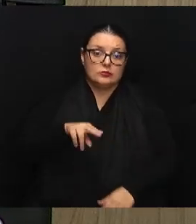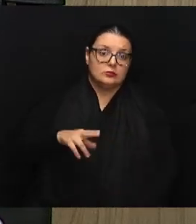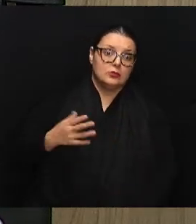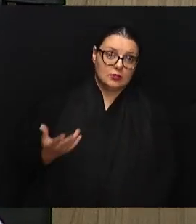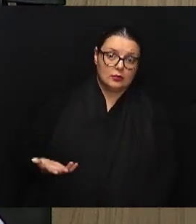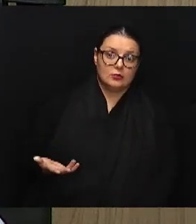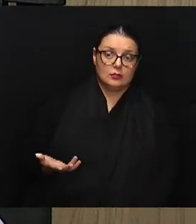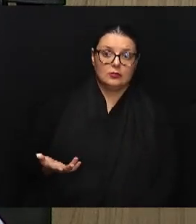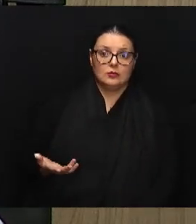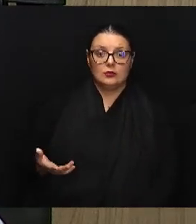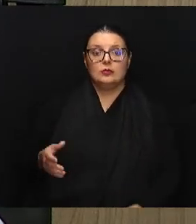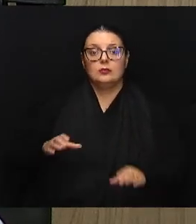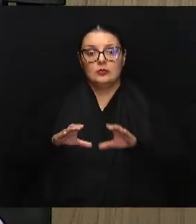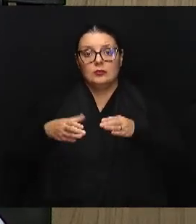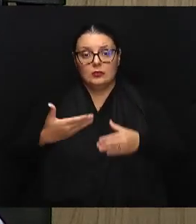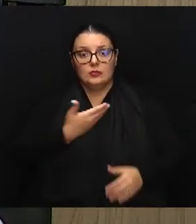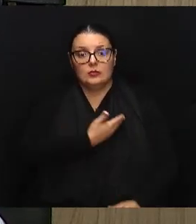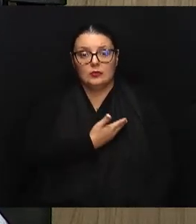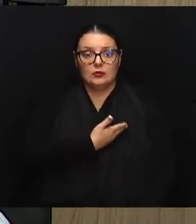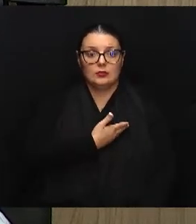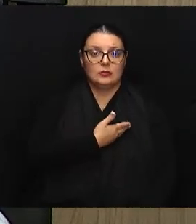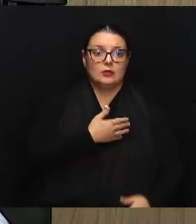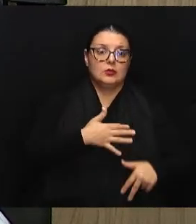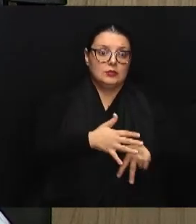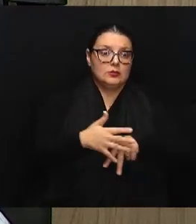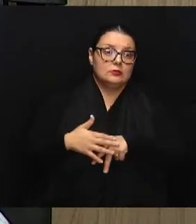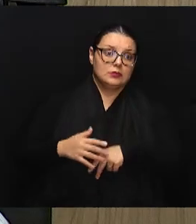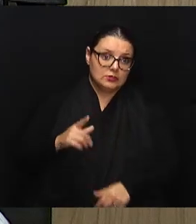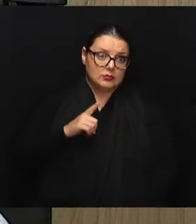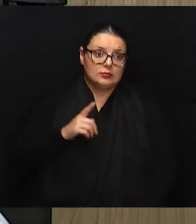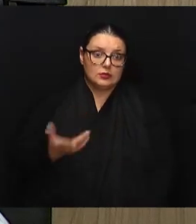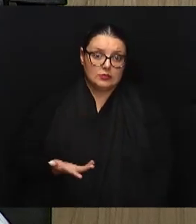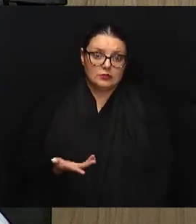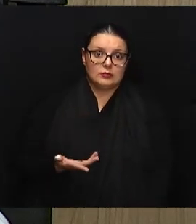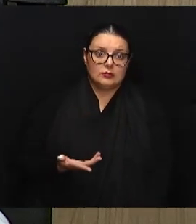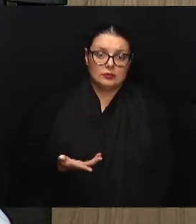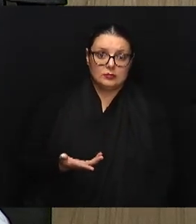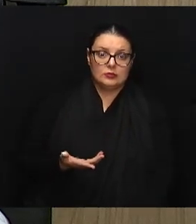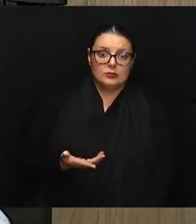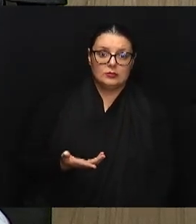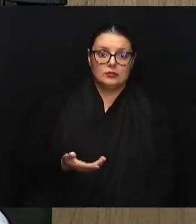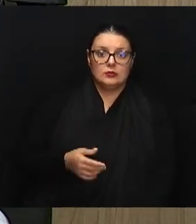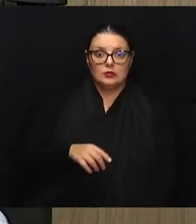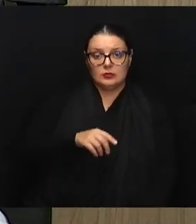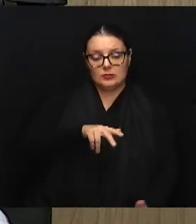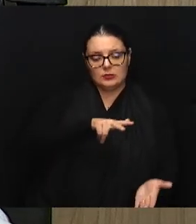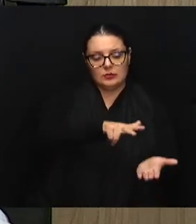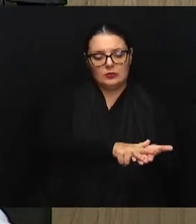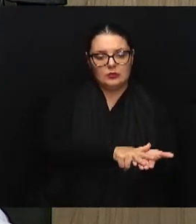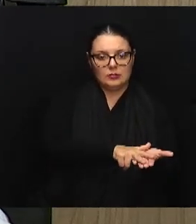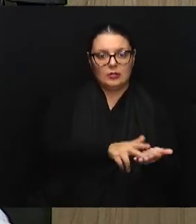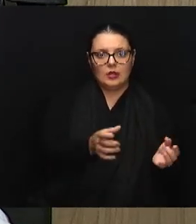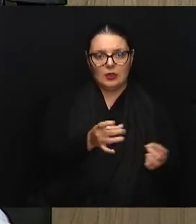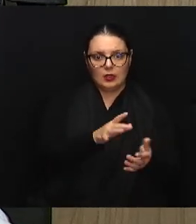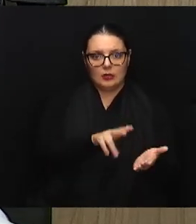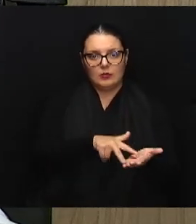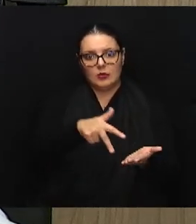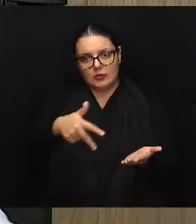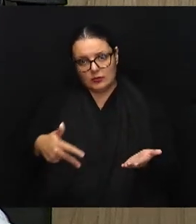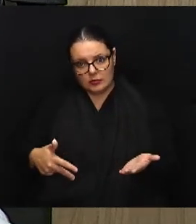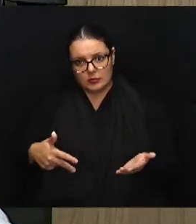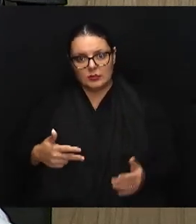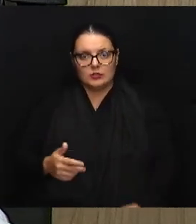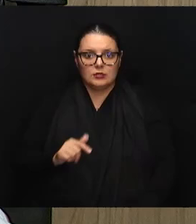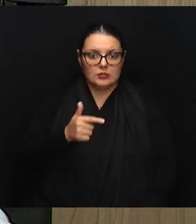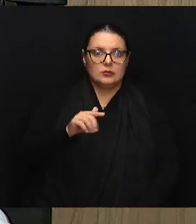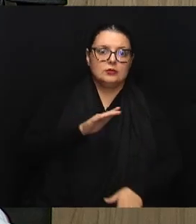ou seja, com a comunidade, amigos, quem esse paciente tiver. Então, na deshospitalização do paciente, não tem um segmento do